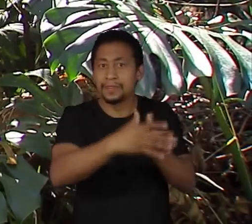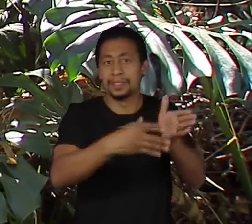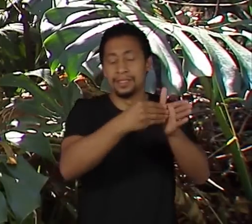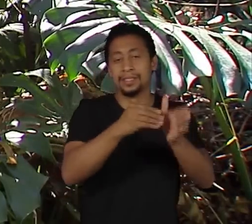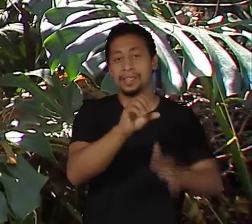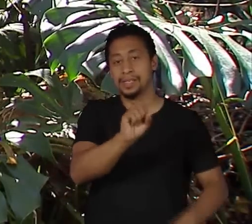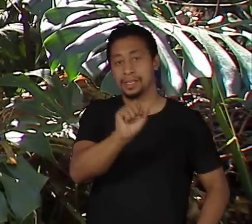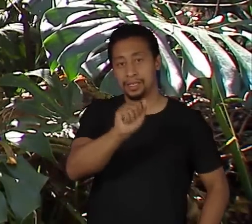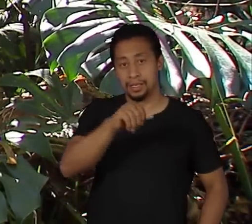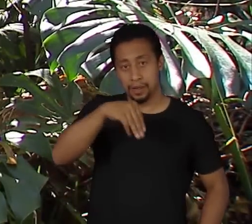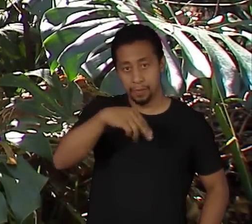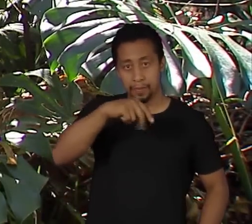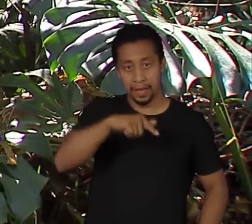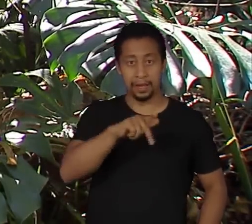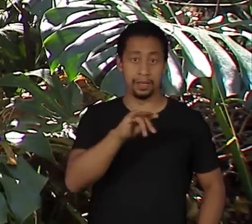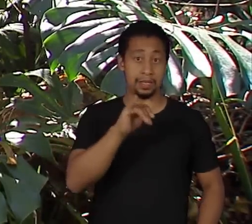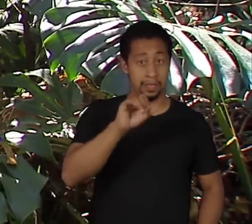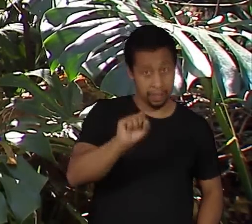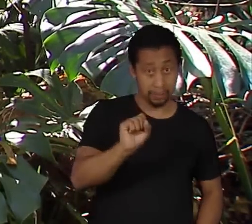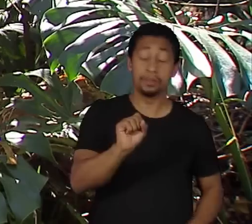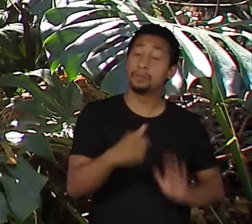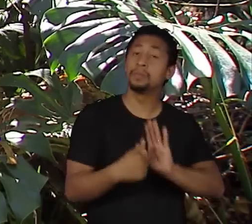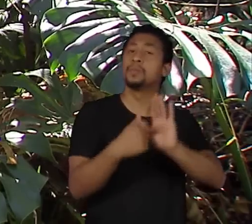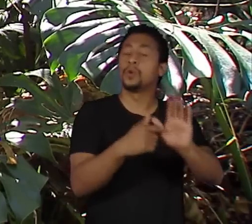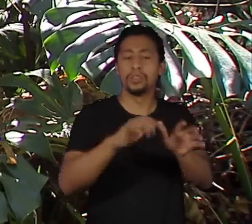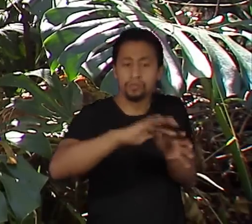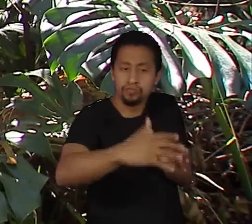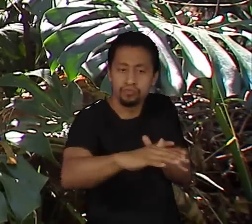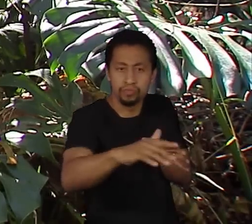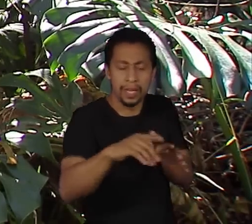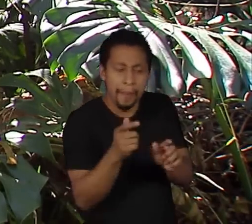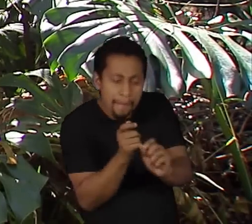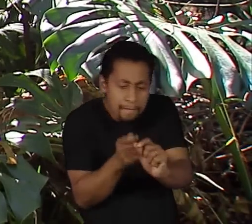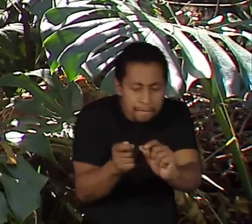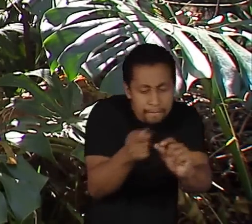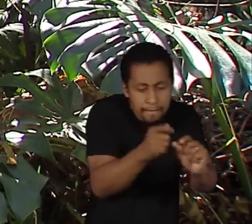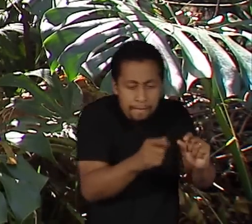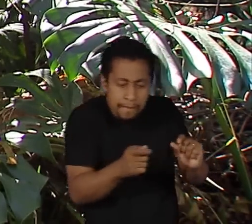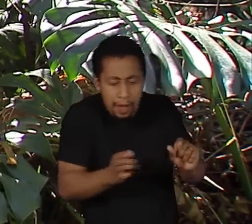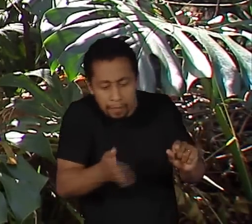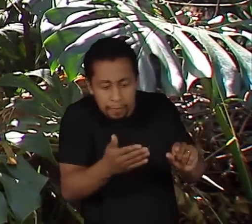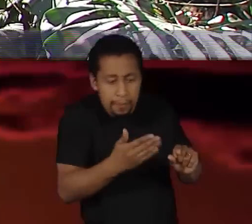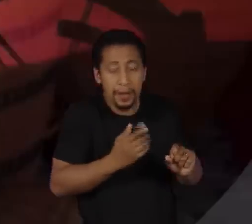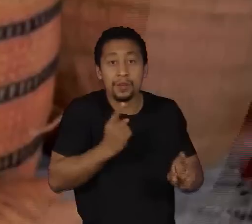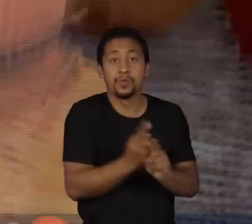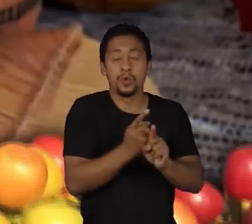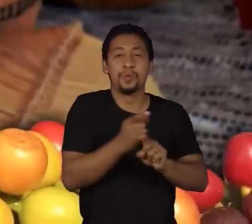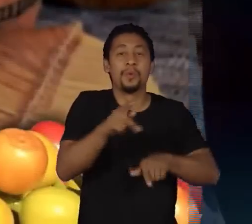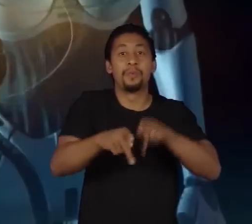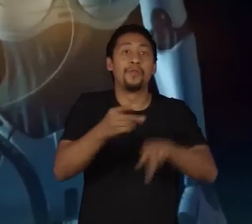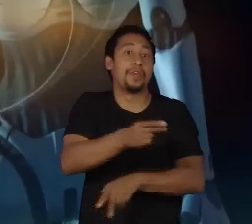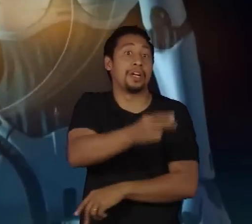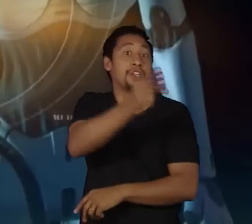amazônica. São sítios arqueológicos que contam a história dos povos antigos. E veja também.